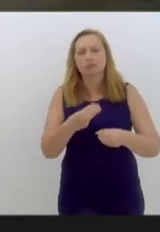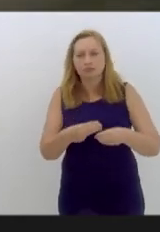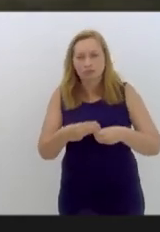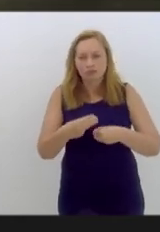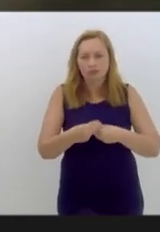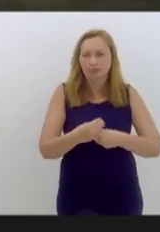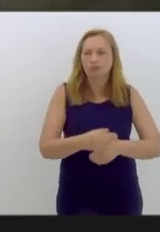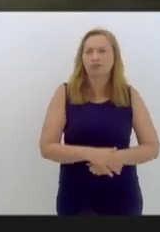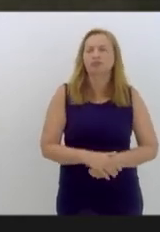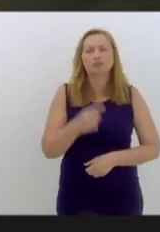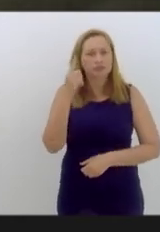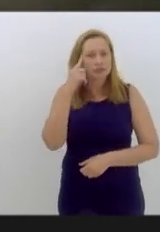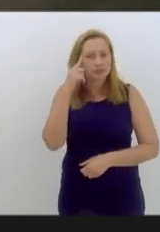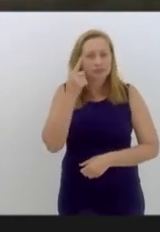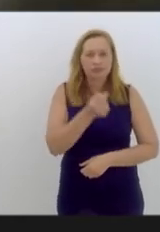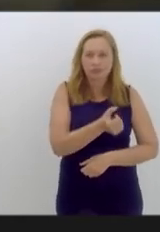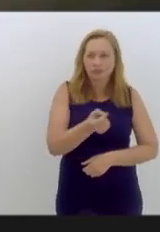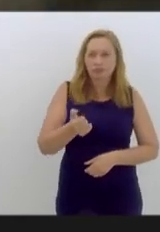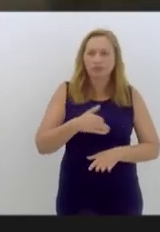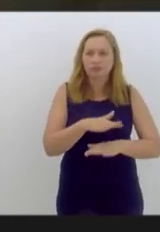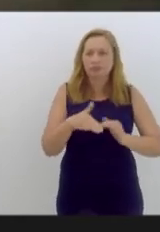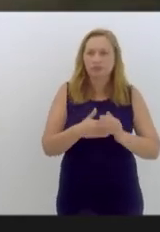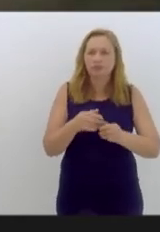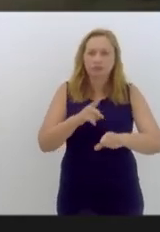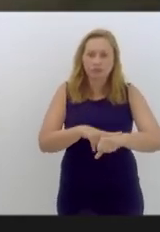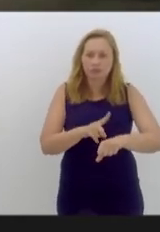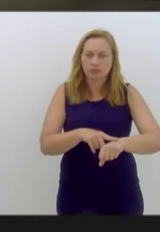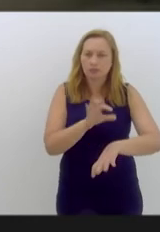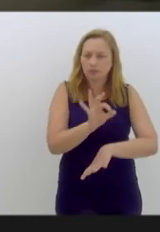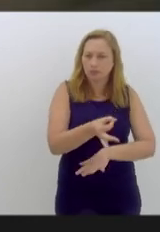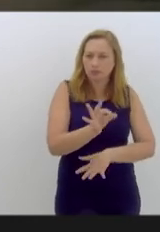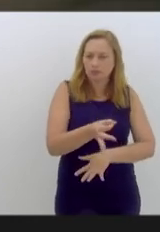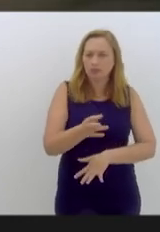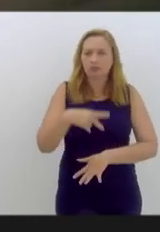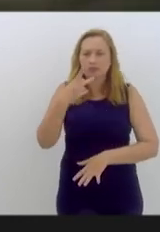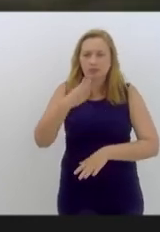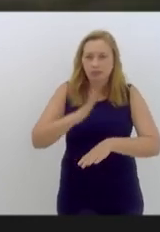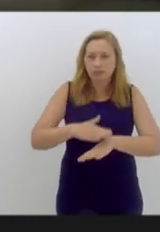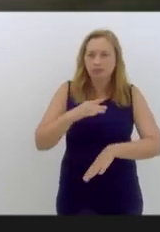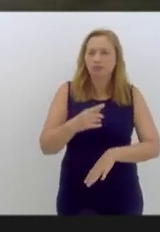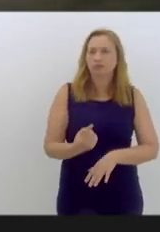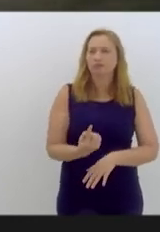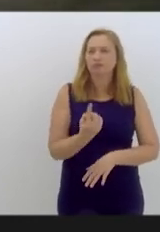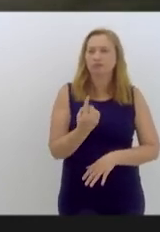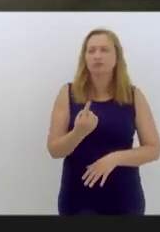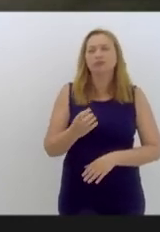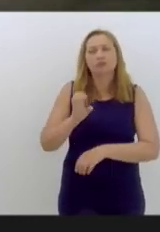acho que é importante pensar todos esses pontos e, óbvio, ressaltar mais uma vez, o